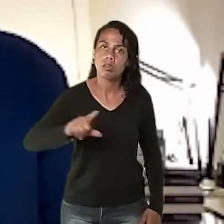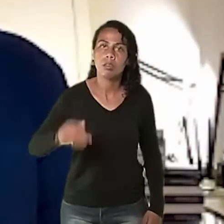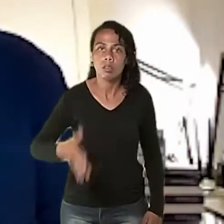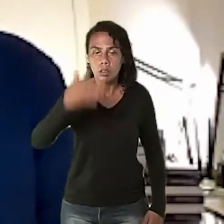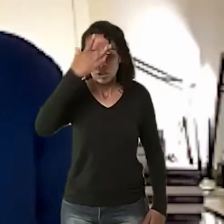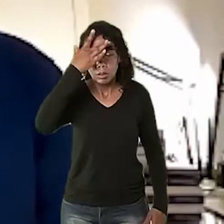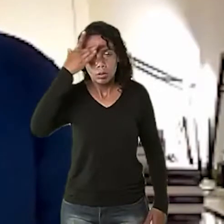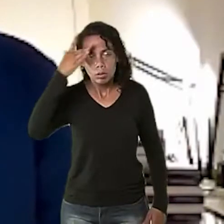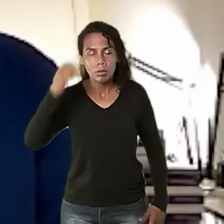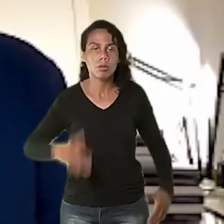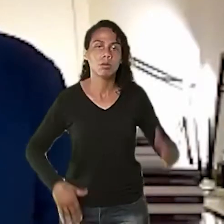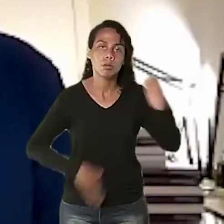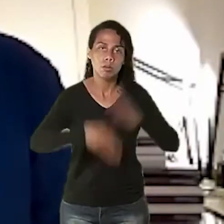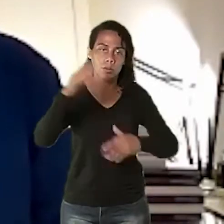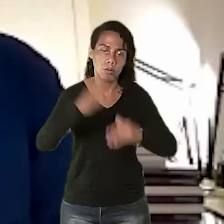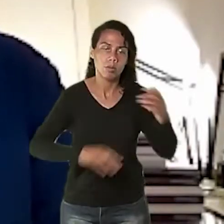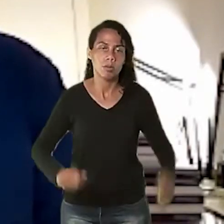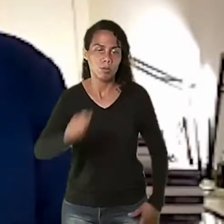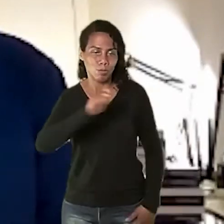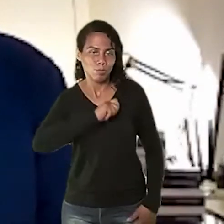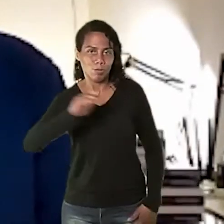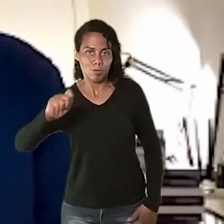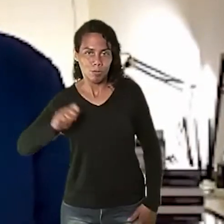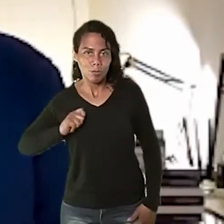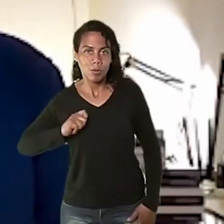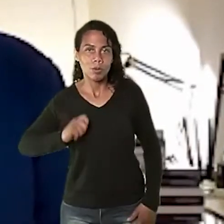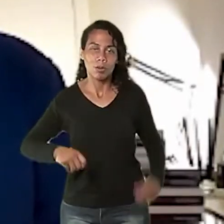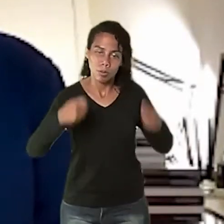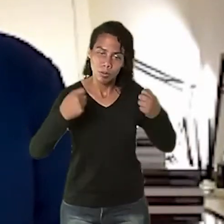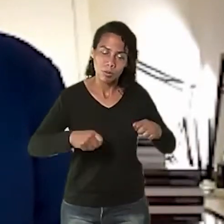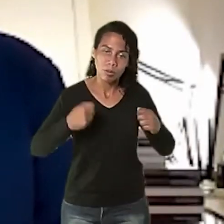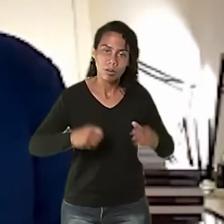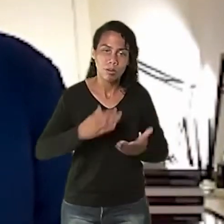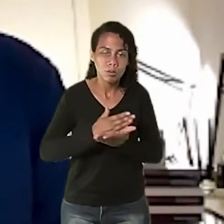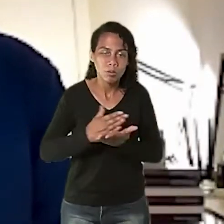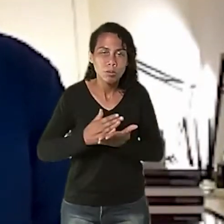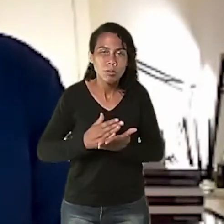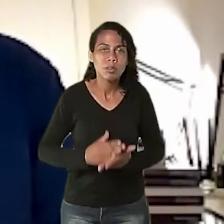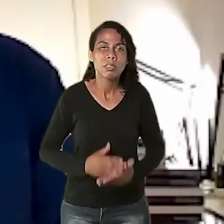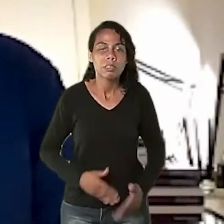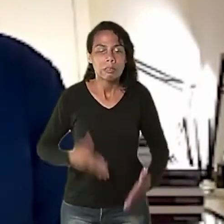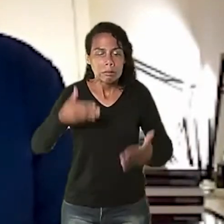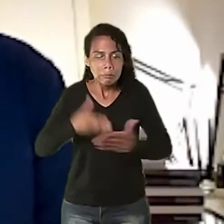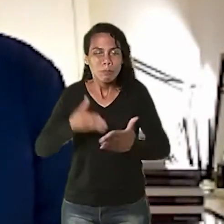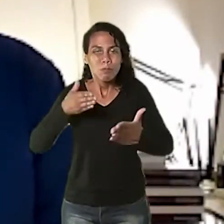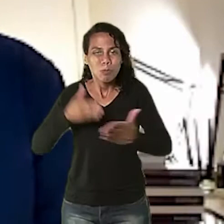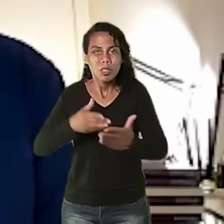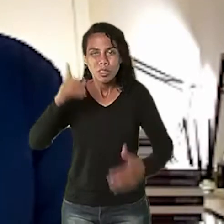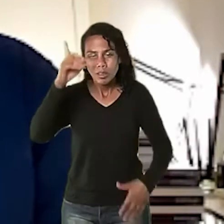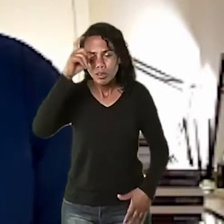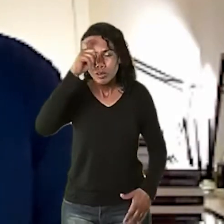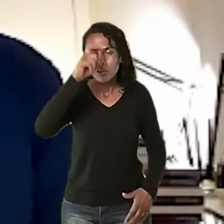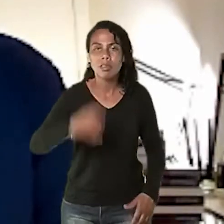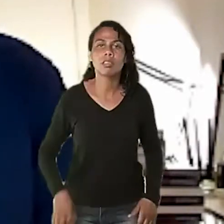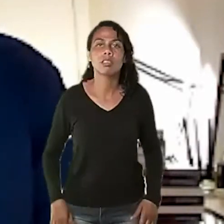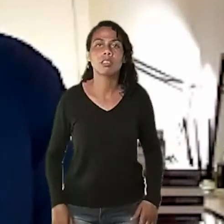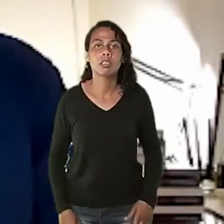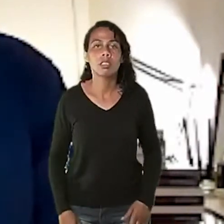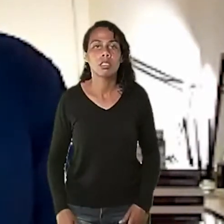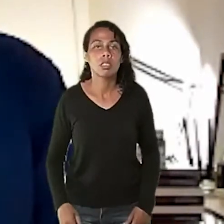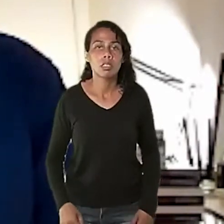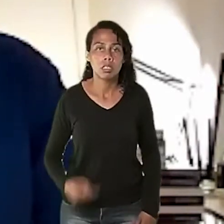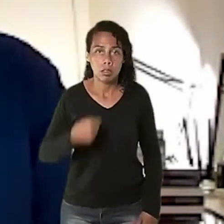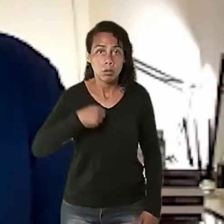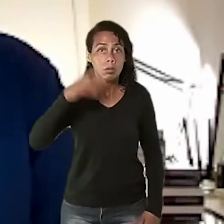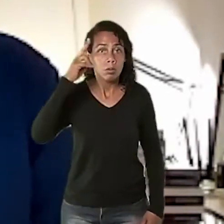a pagar as contas, sabe? Tipo, você recebe esse convite, claro, vai me ajudar a pagar meu aluguel e tal.